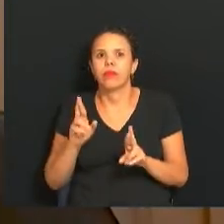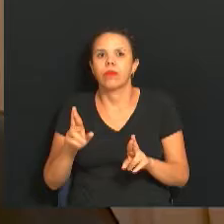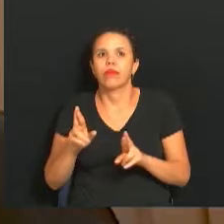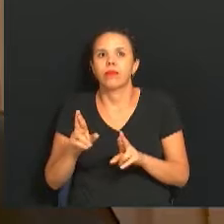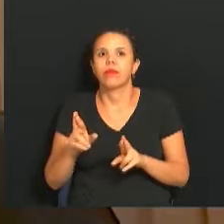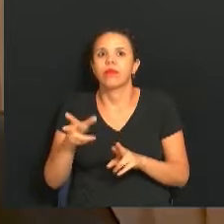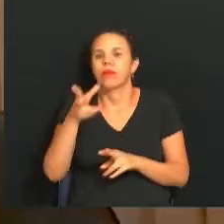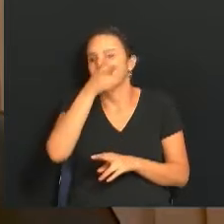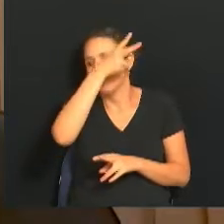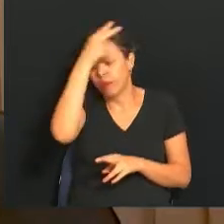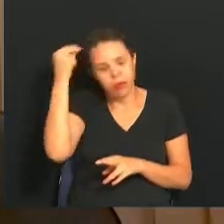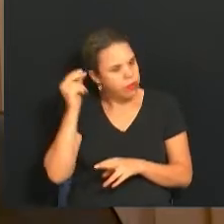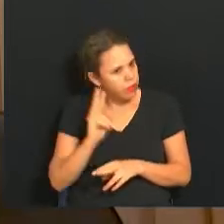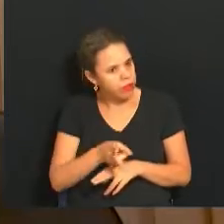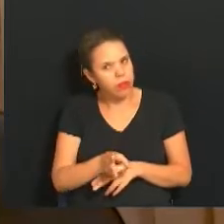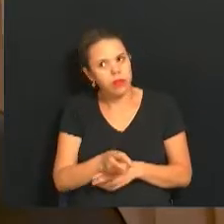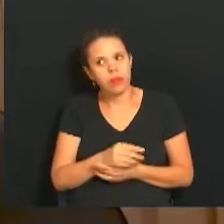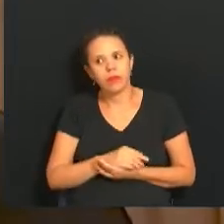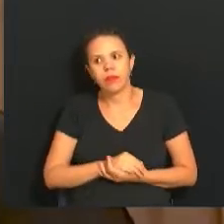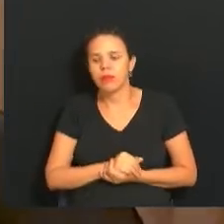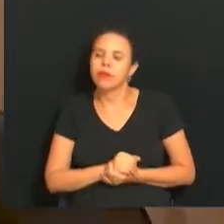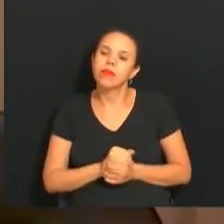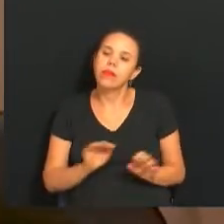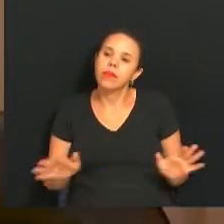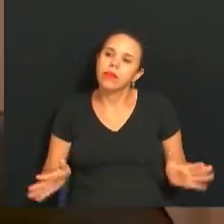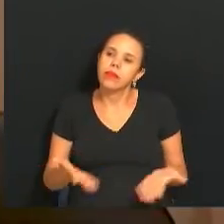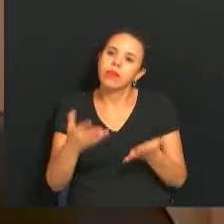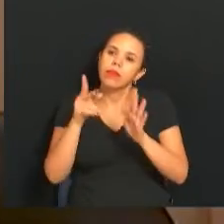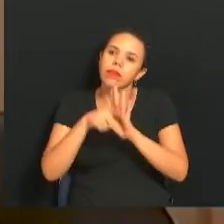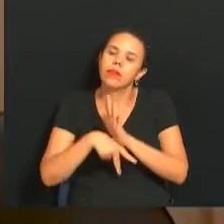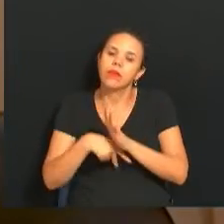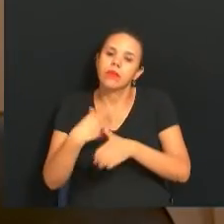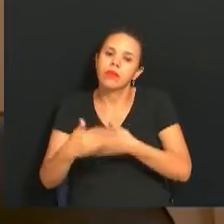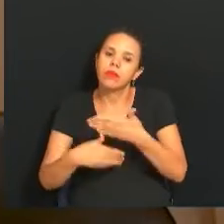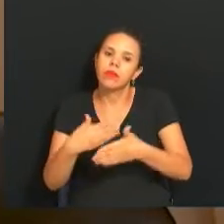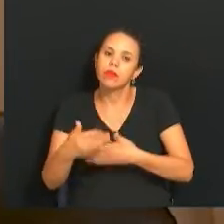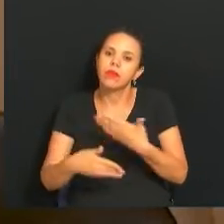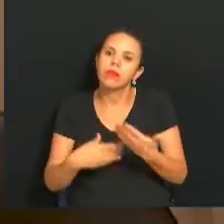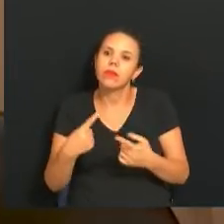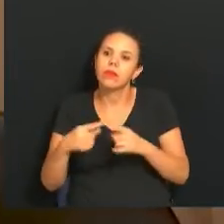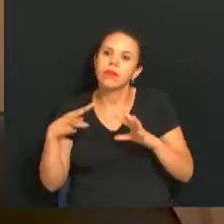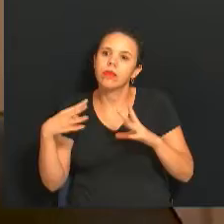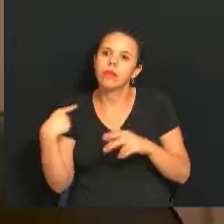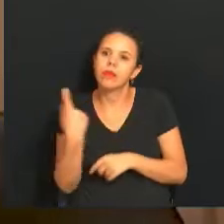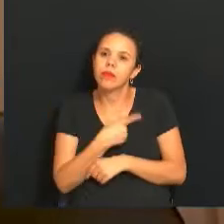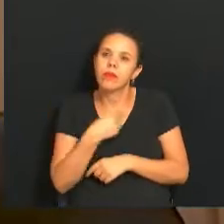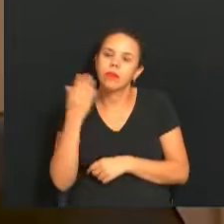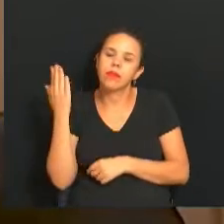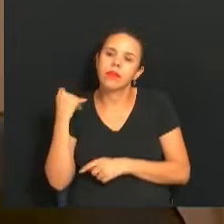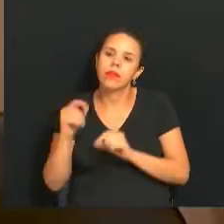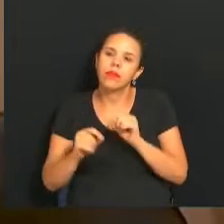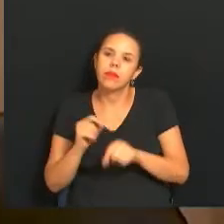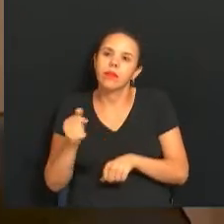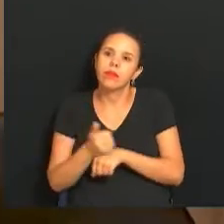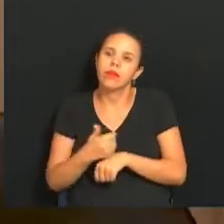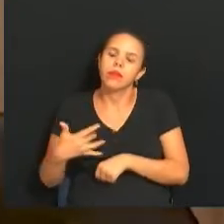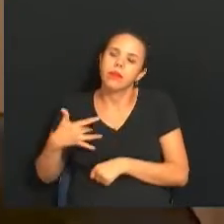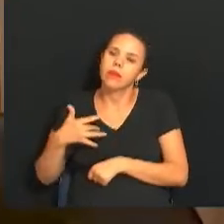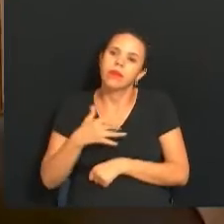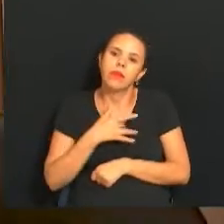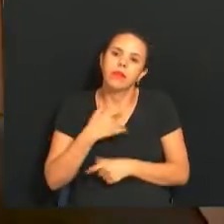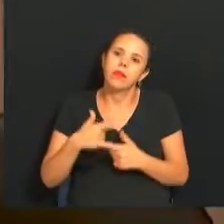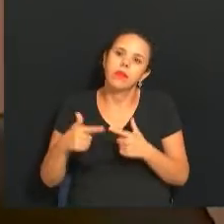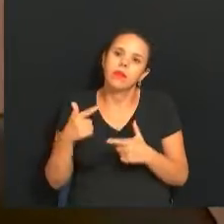Prefeitura continue levando esse projeto adiante, porque todos nós sabemos que a área da saúde é um